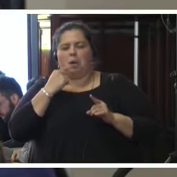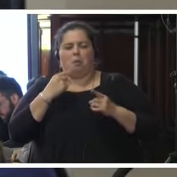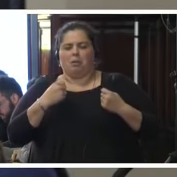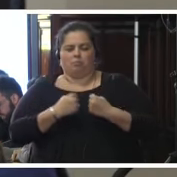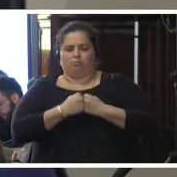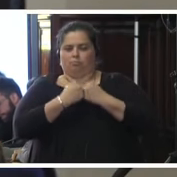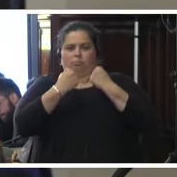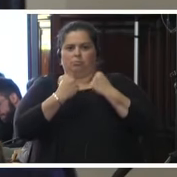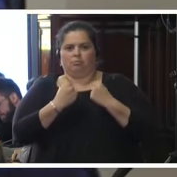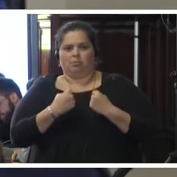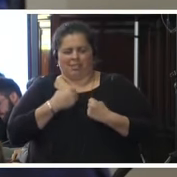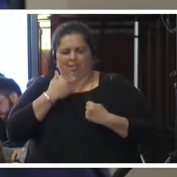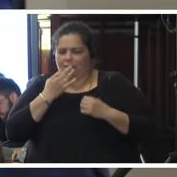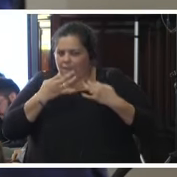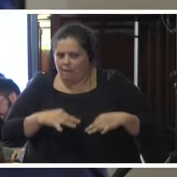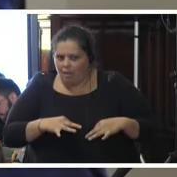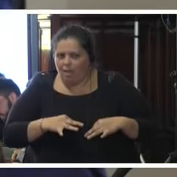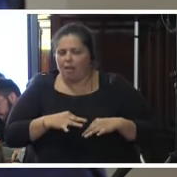de